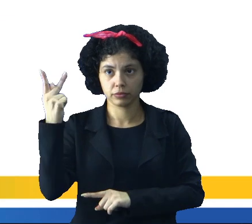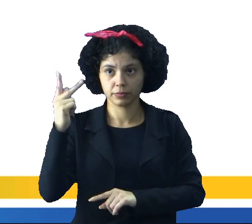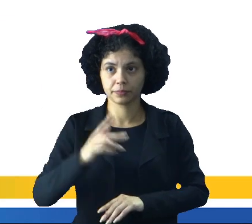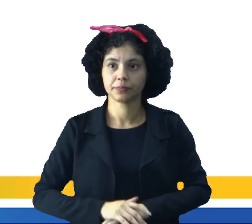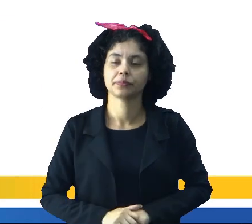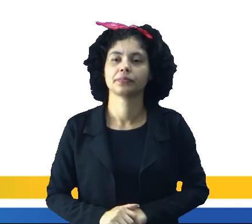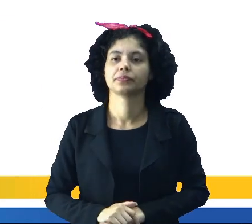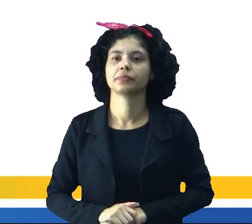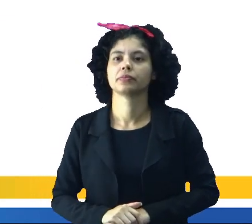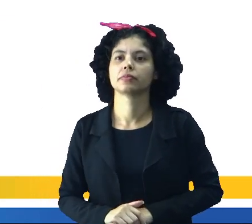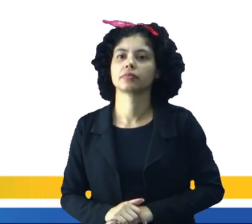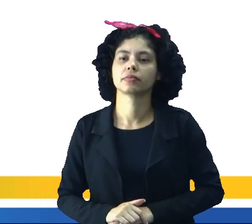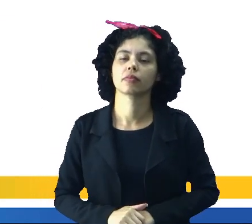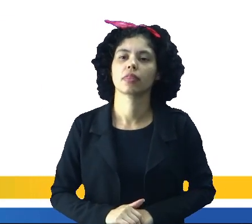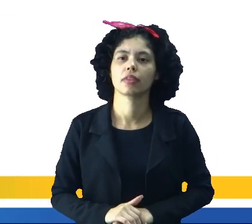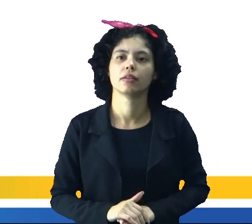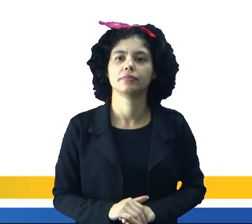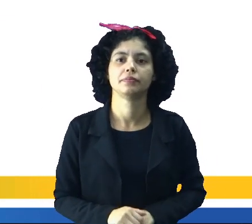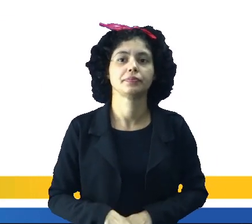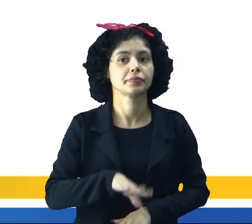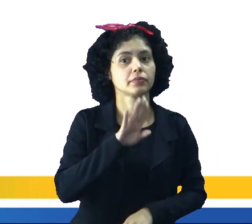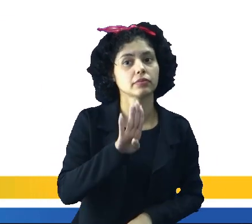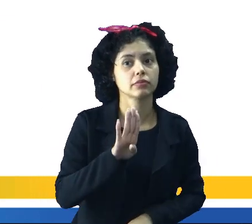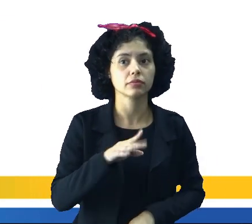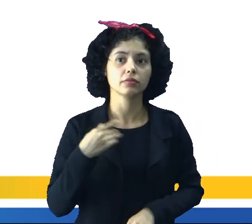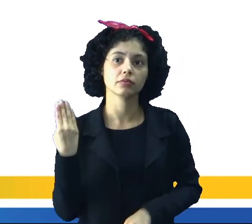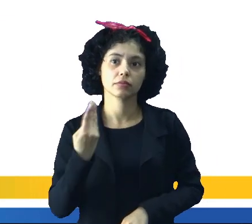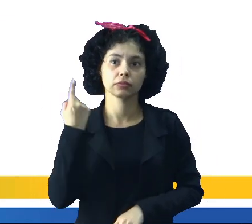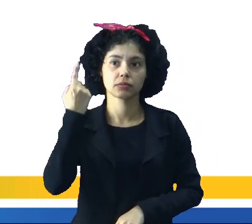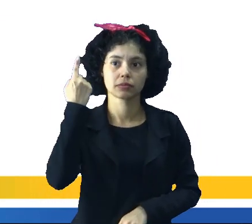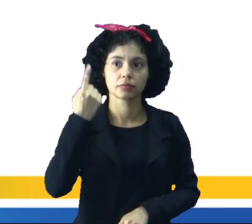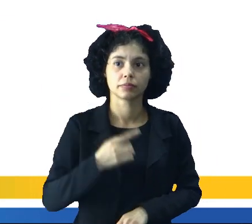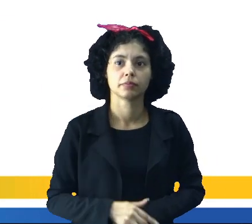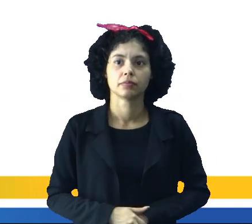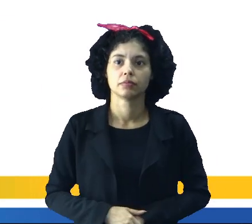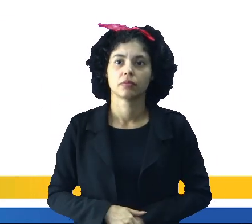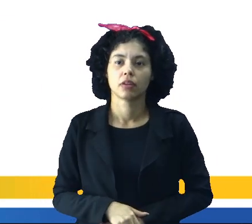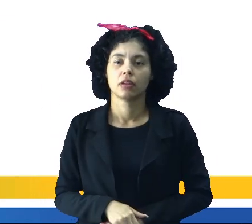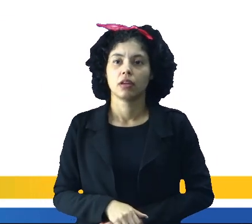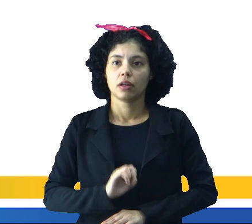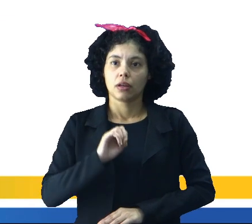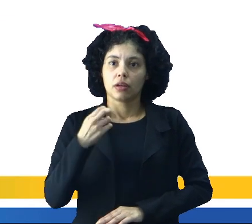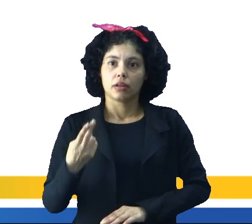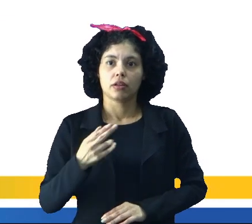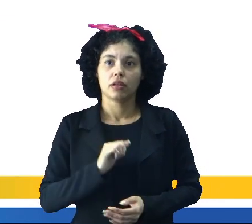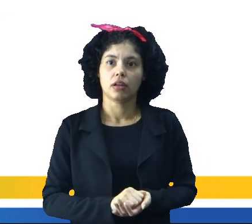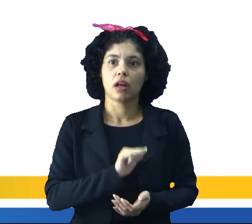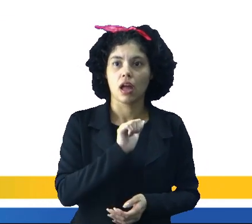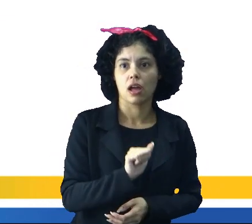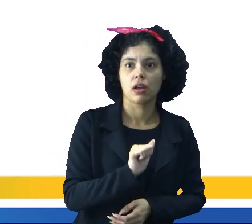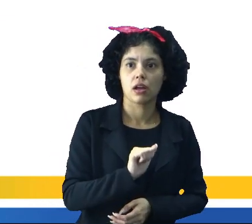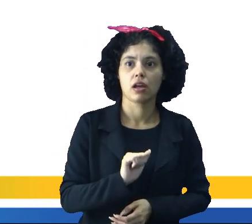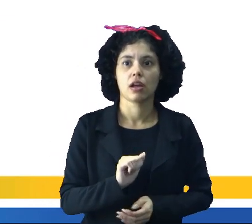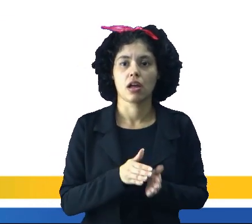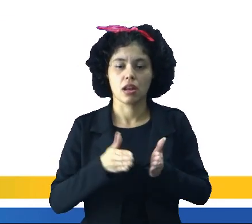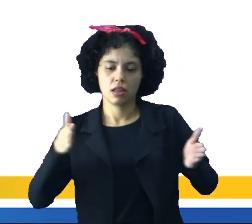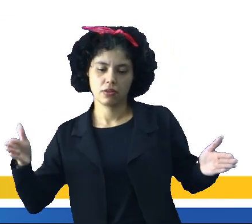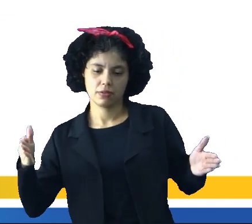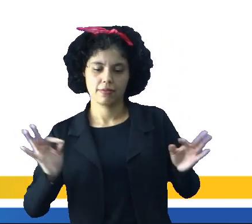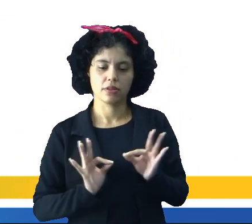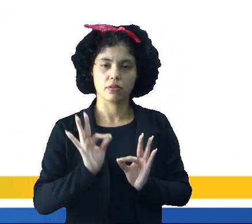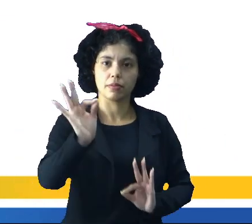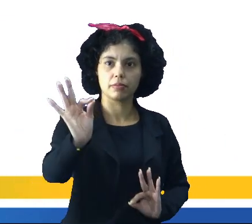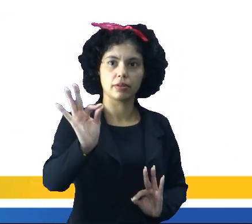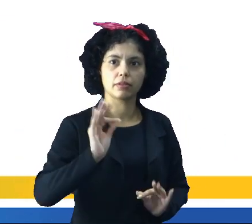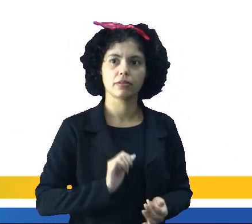B vezes H. B vezes altura, base vezes altura. Ou A é igual a largura vezes